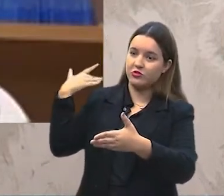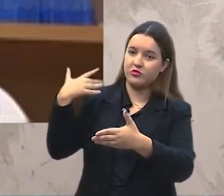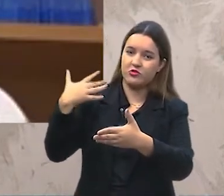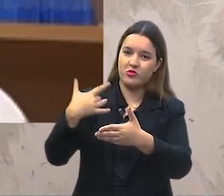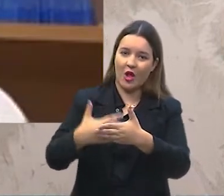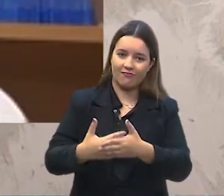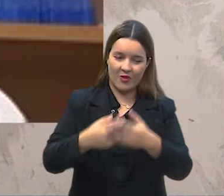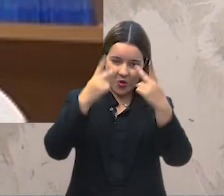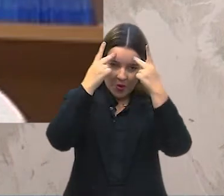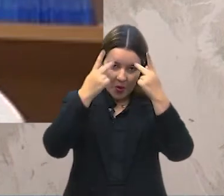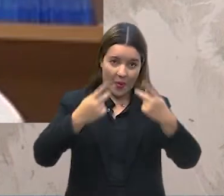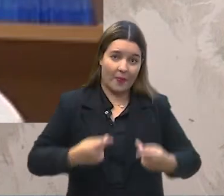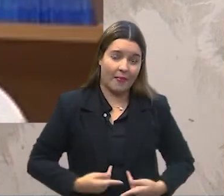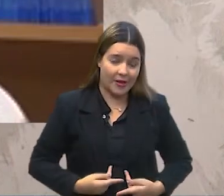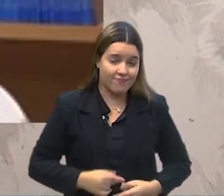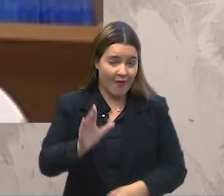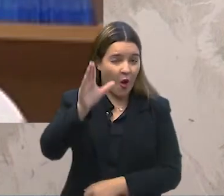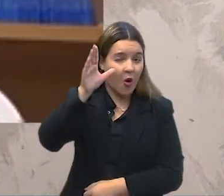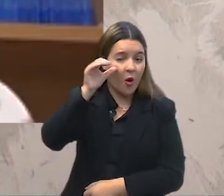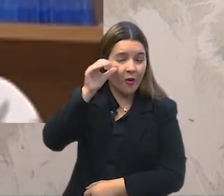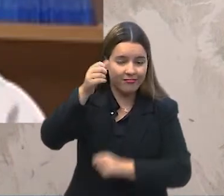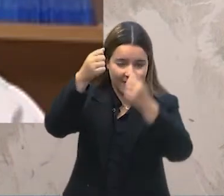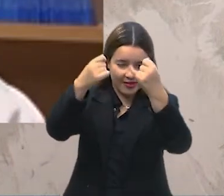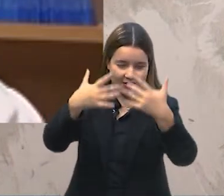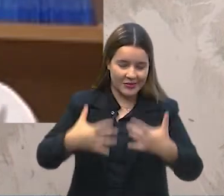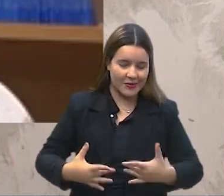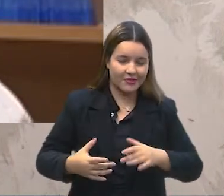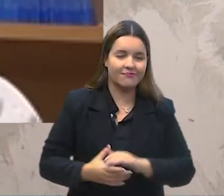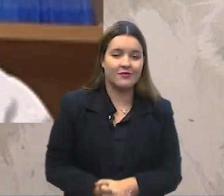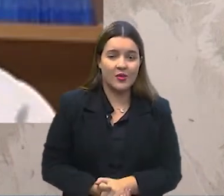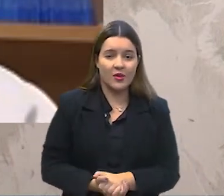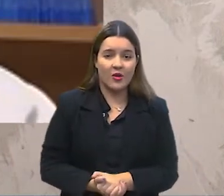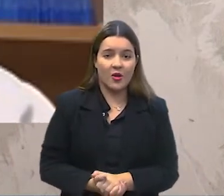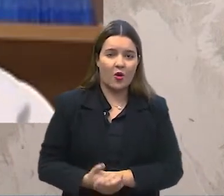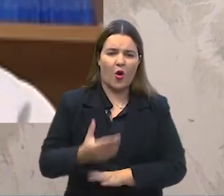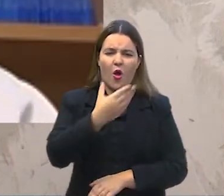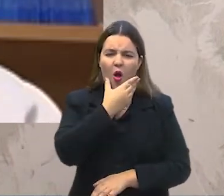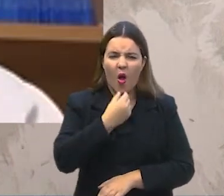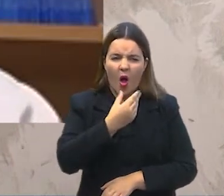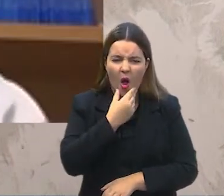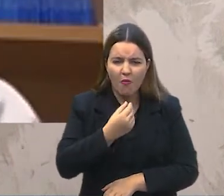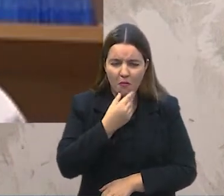né? Veja que coisa curiosa, né? Os homens são capazes de